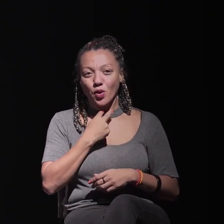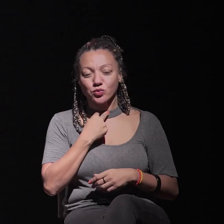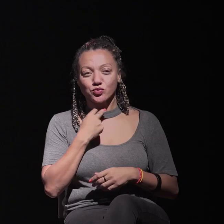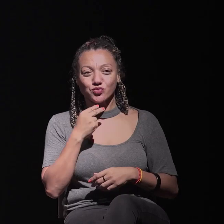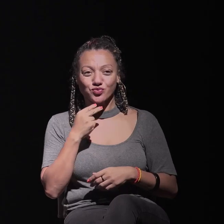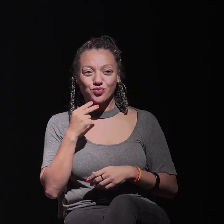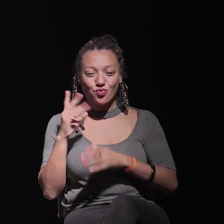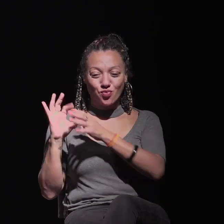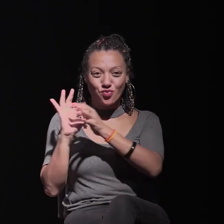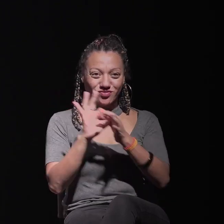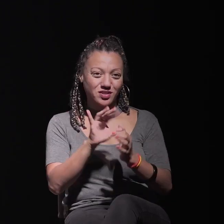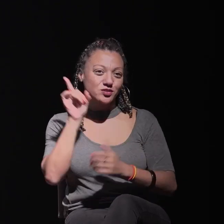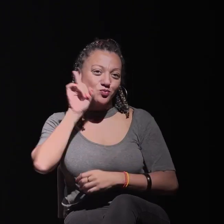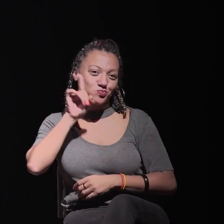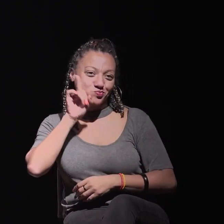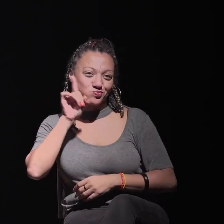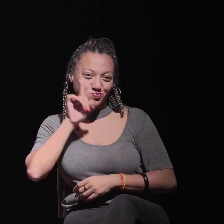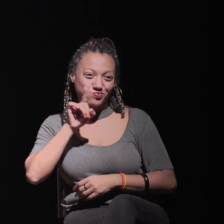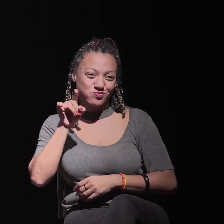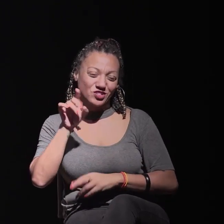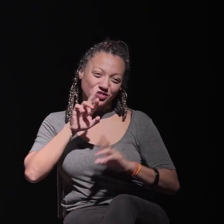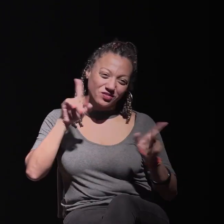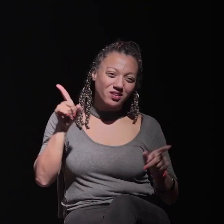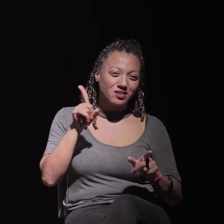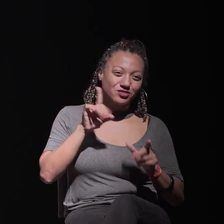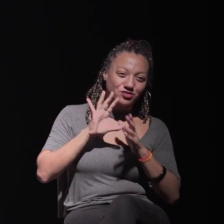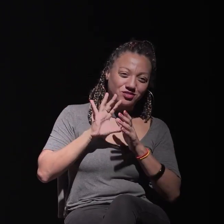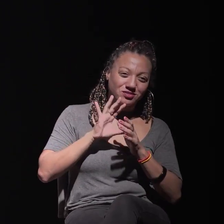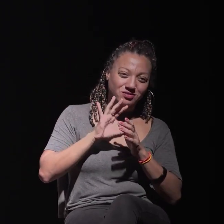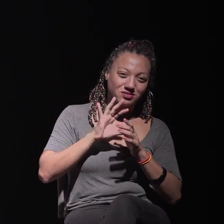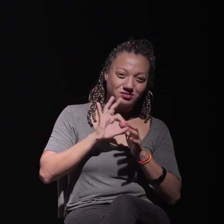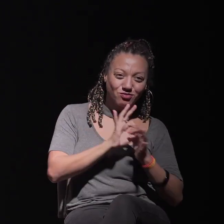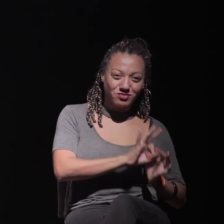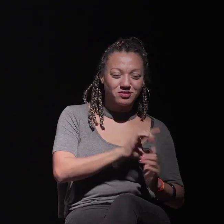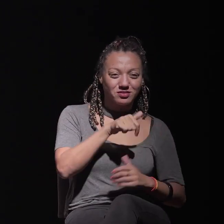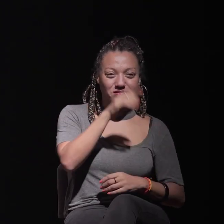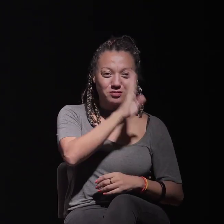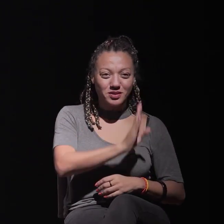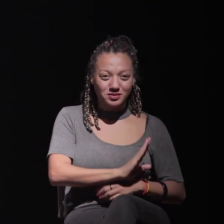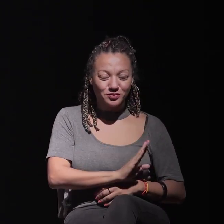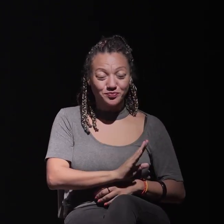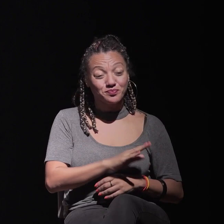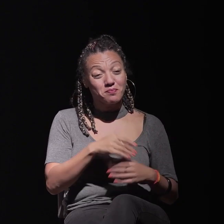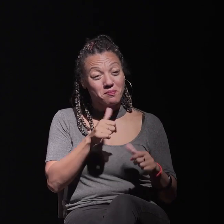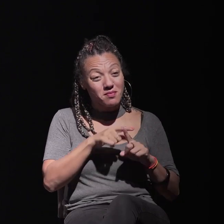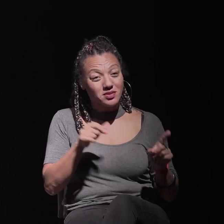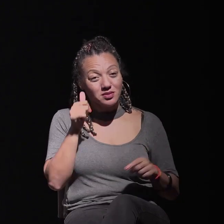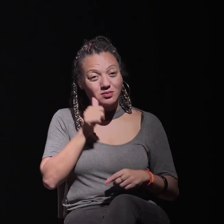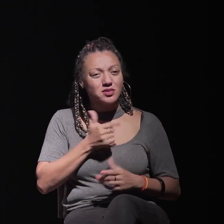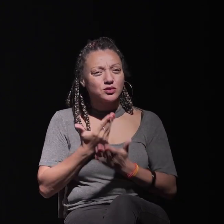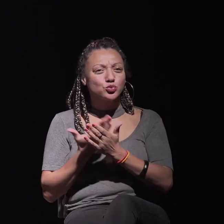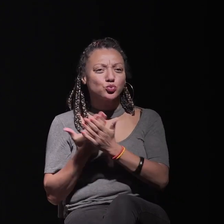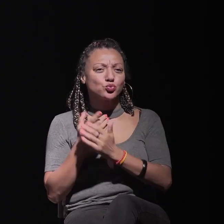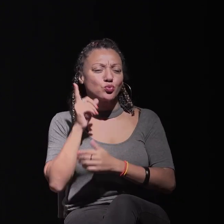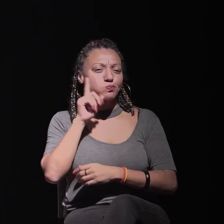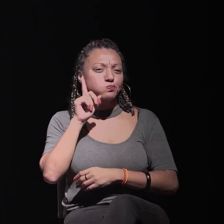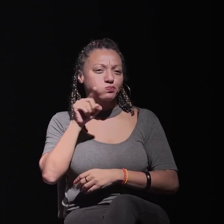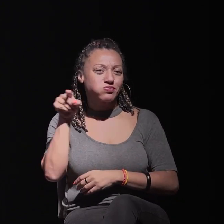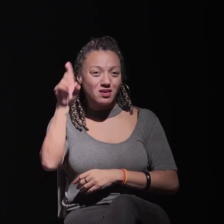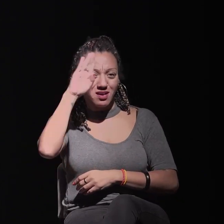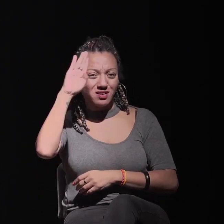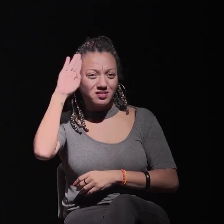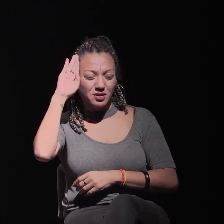de socialização é diferente do norte-americano. Então, quando ela retorna, ela tem uma preocupação em sistematizar um feminismo que ela chama